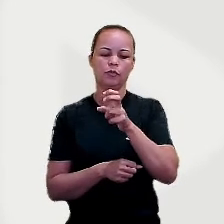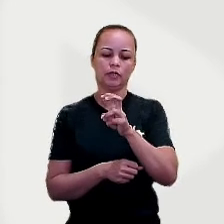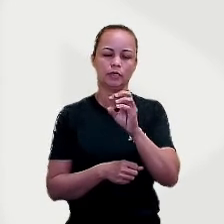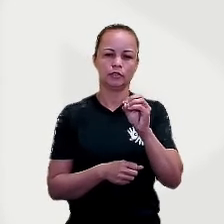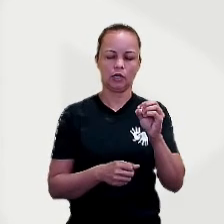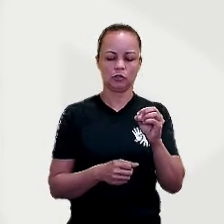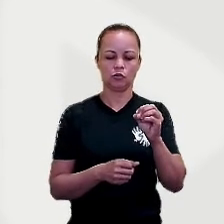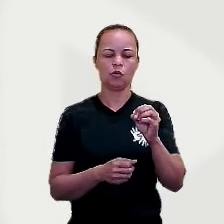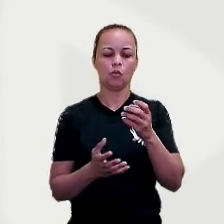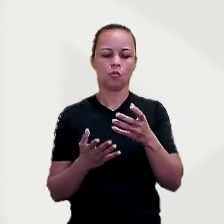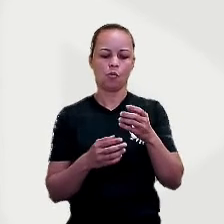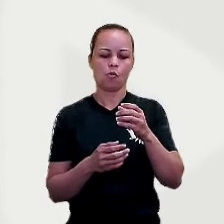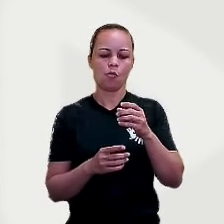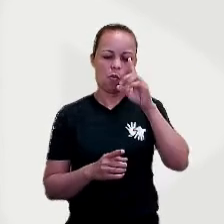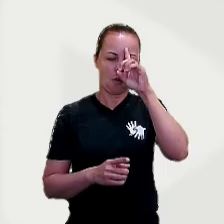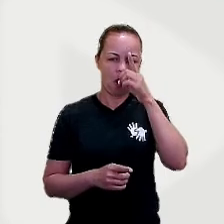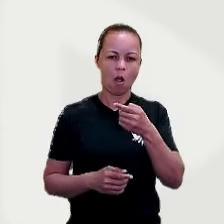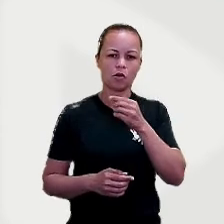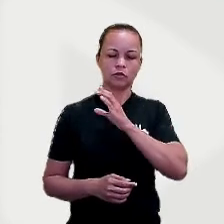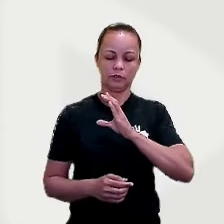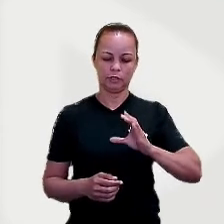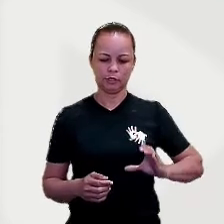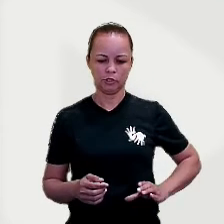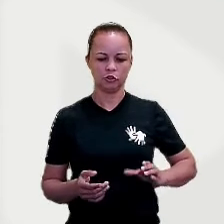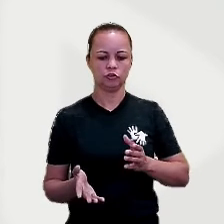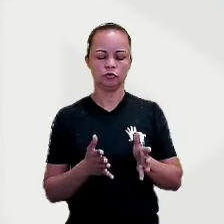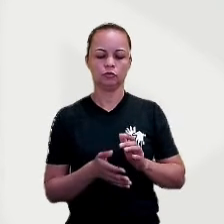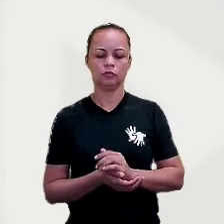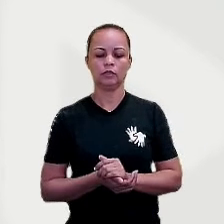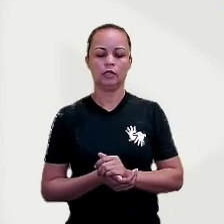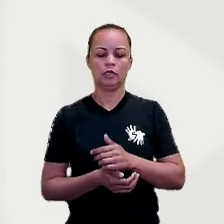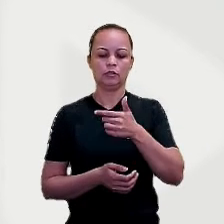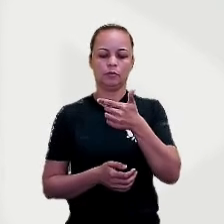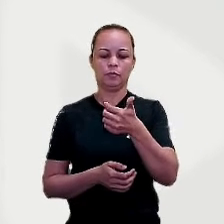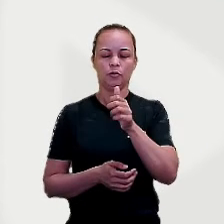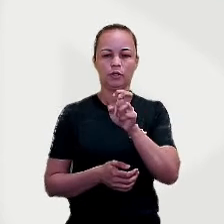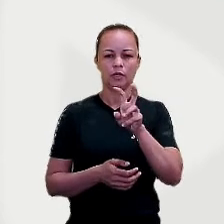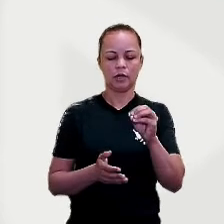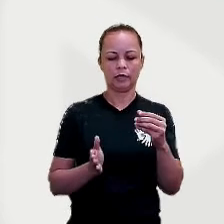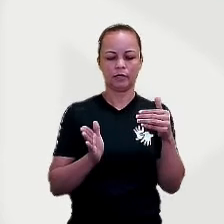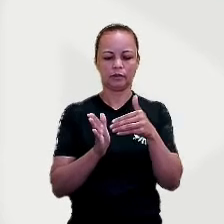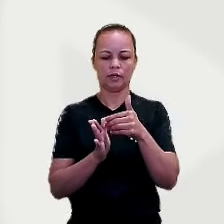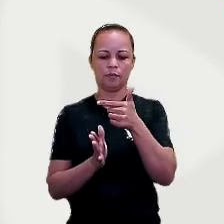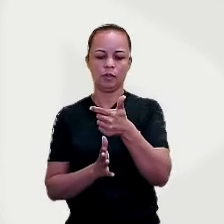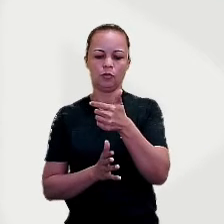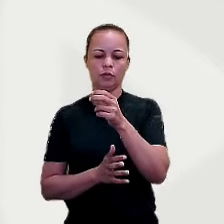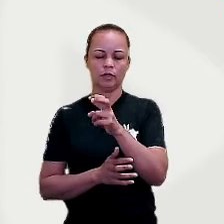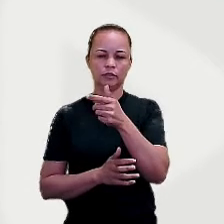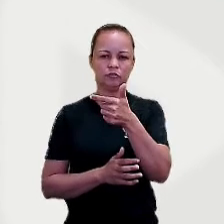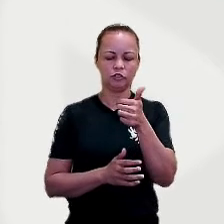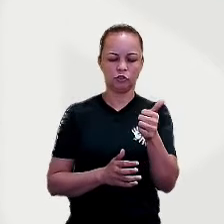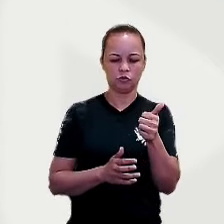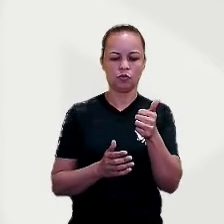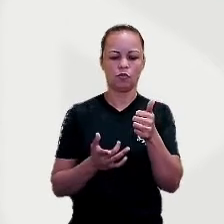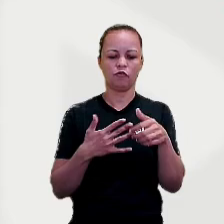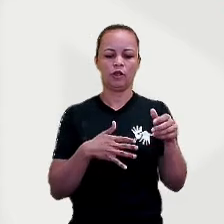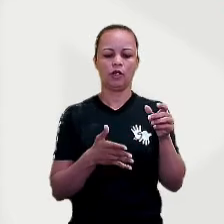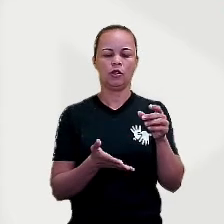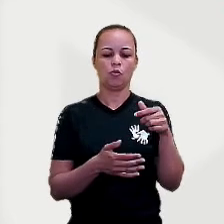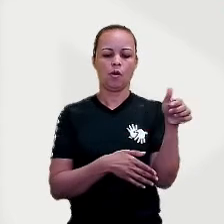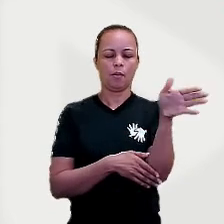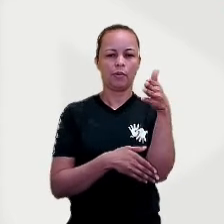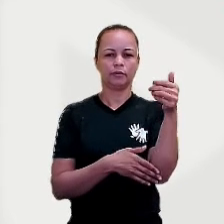Cristo. Entre 1500 e 1521 veio a bandeira real. Veja a evolução.